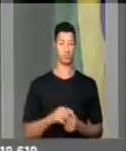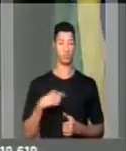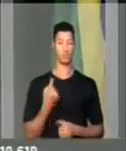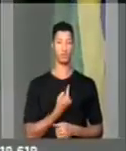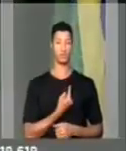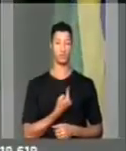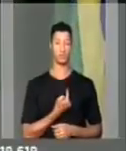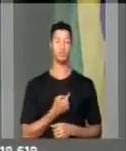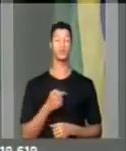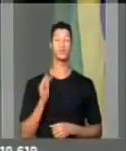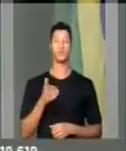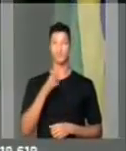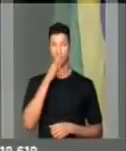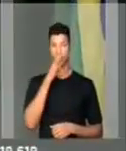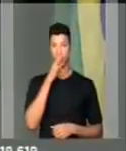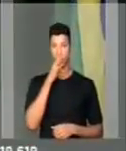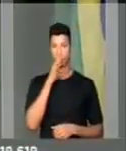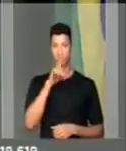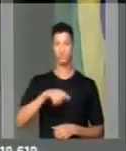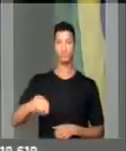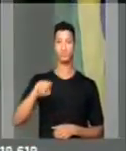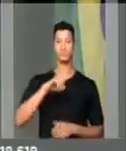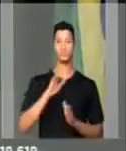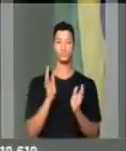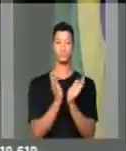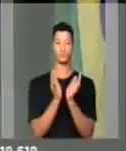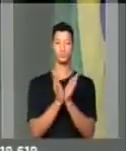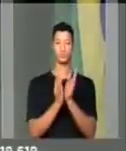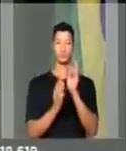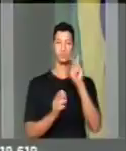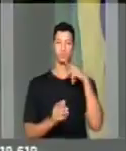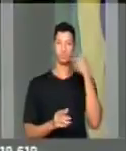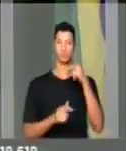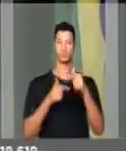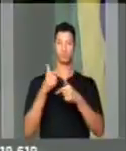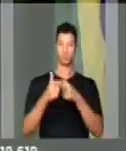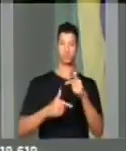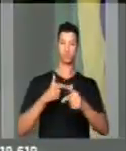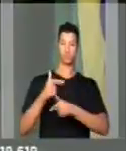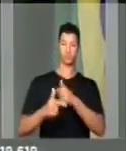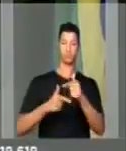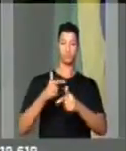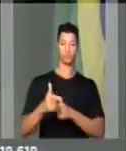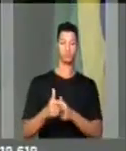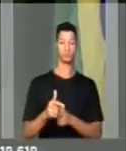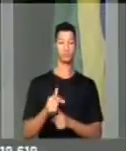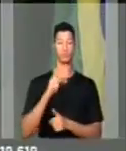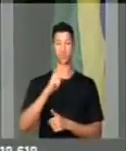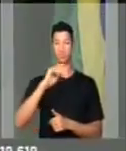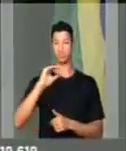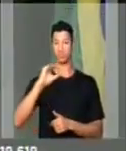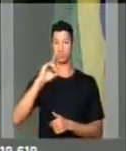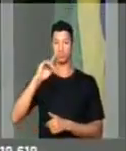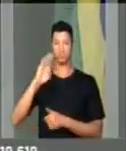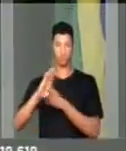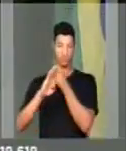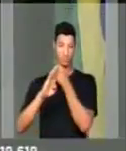Nós estamos assistindo a bancada do Partido dos Trabalhadores,